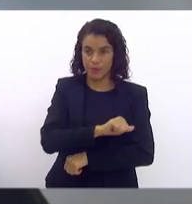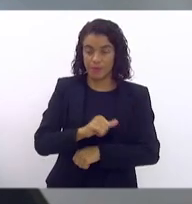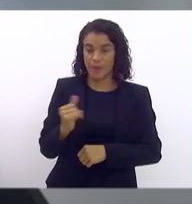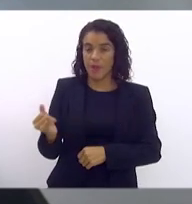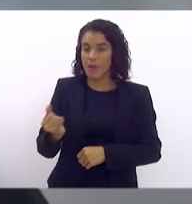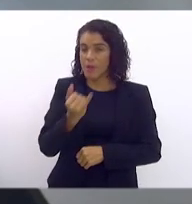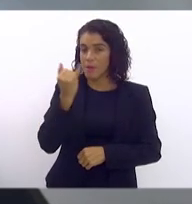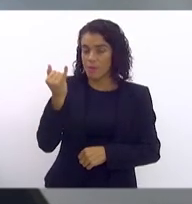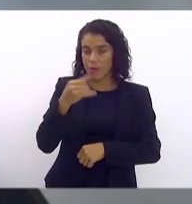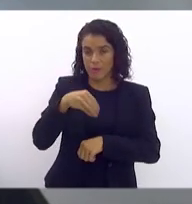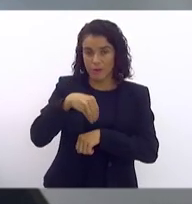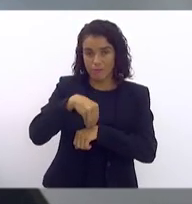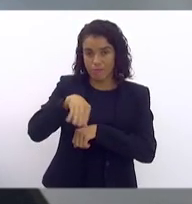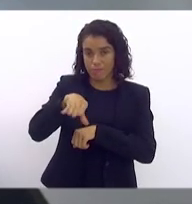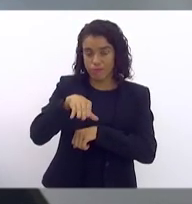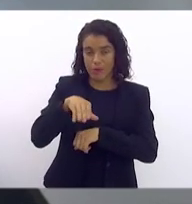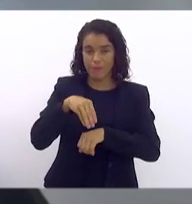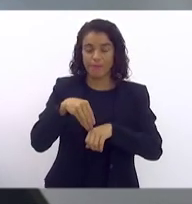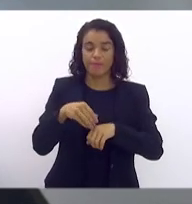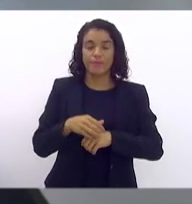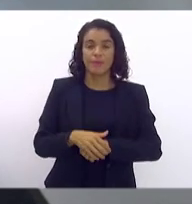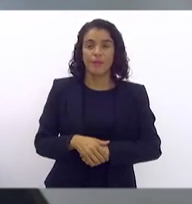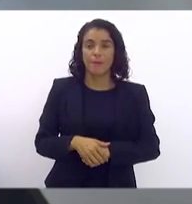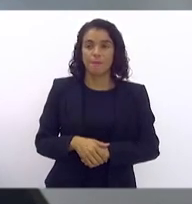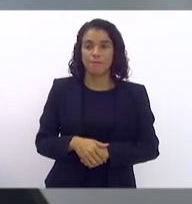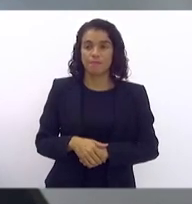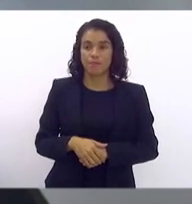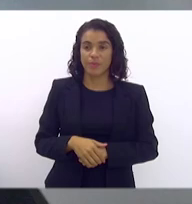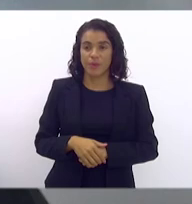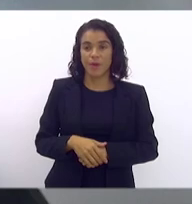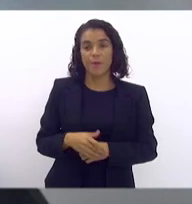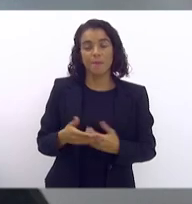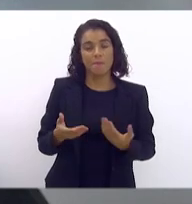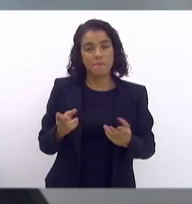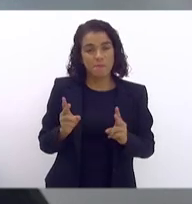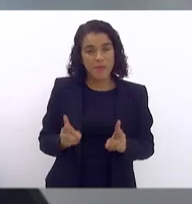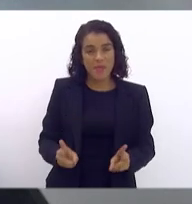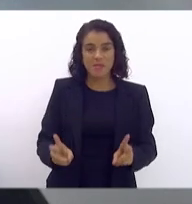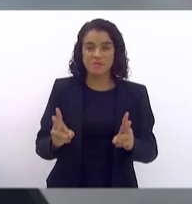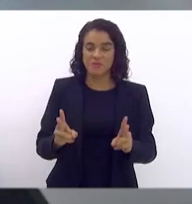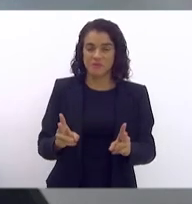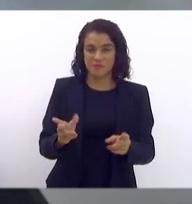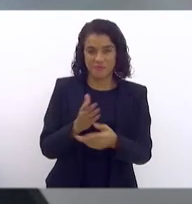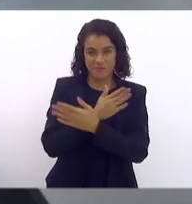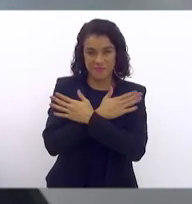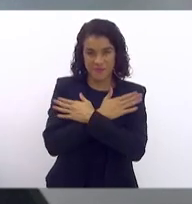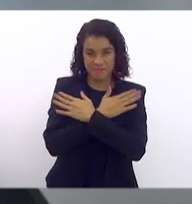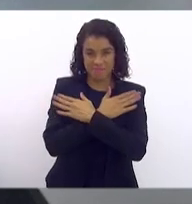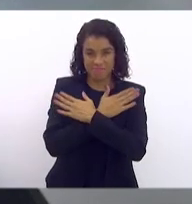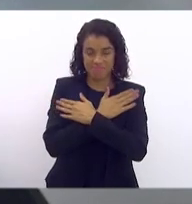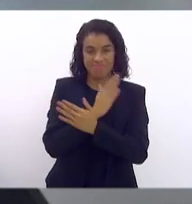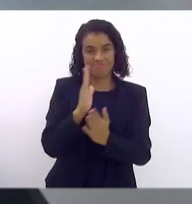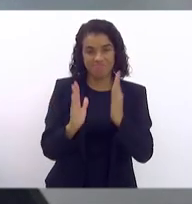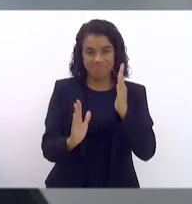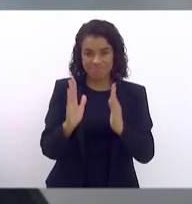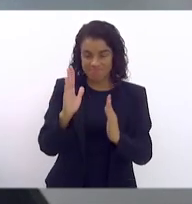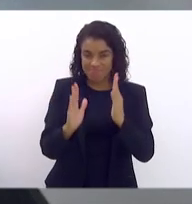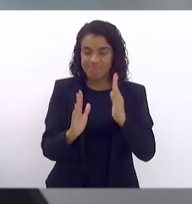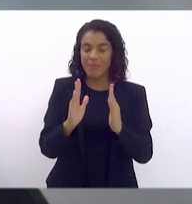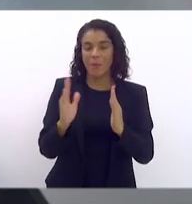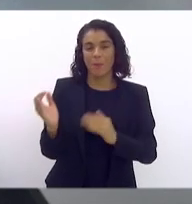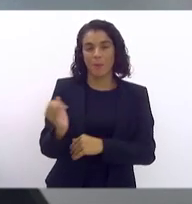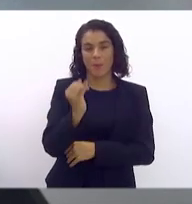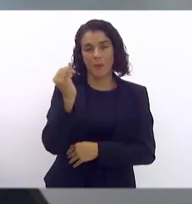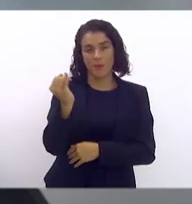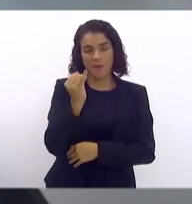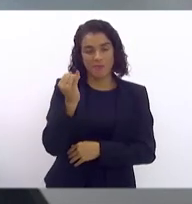dizer eh que mesmo em meio a um feriado é fundamental e importante que realizemos